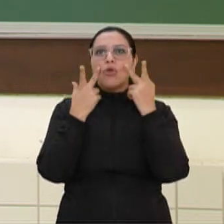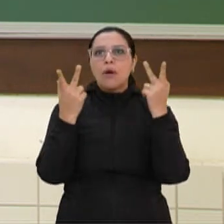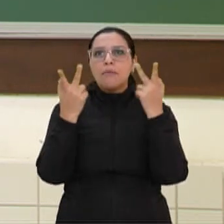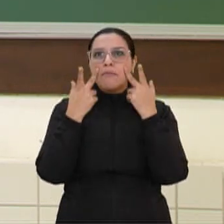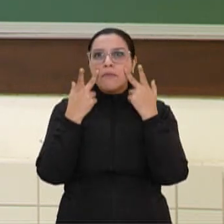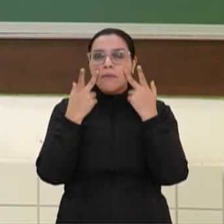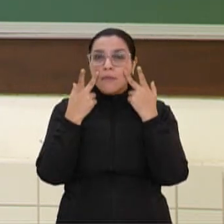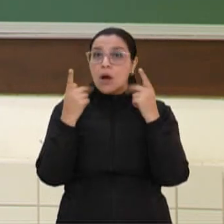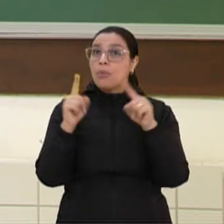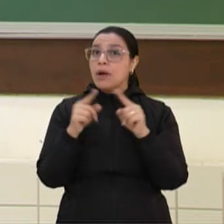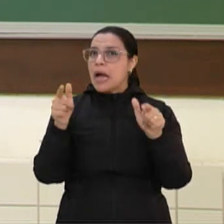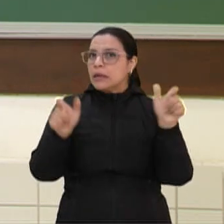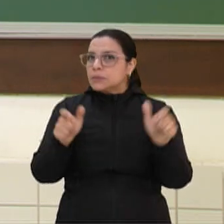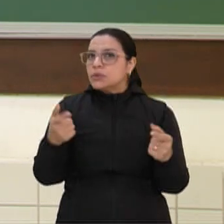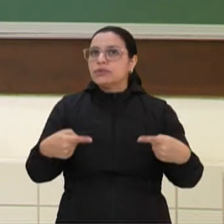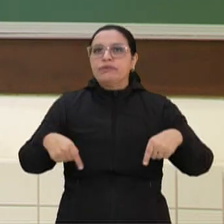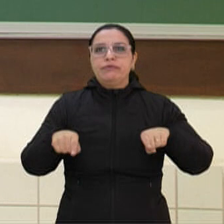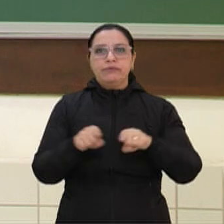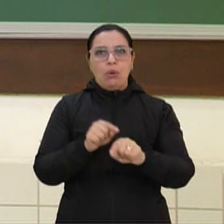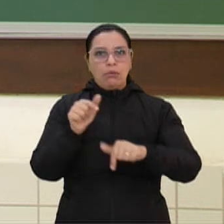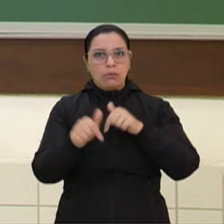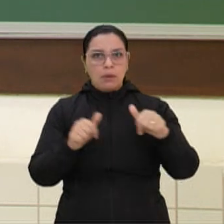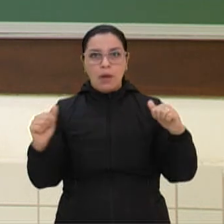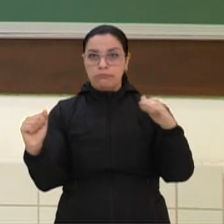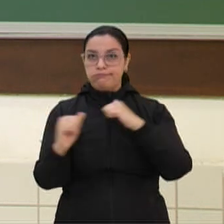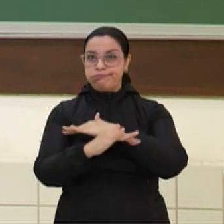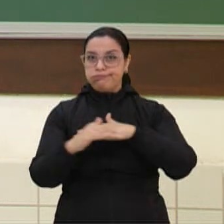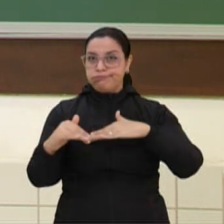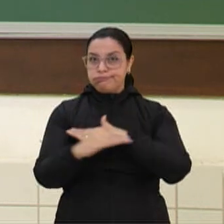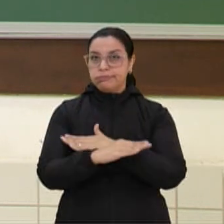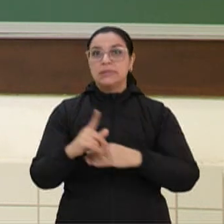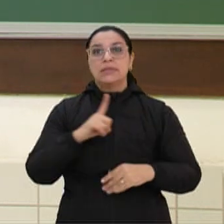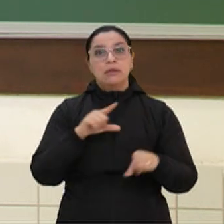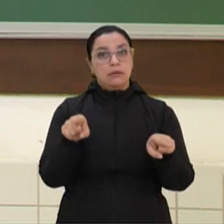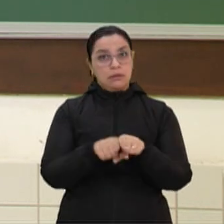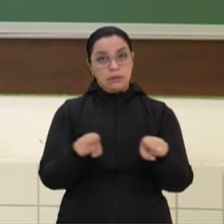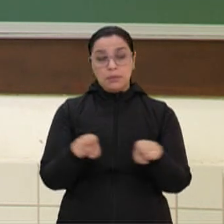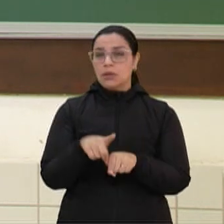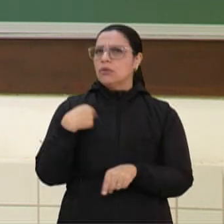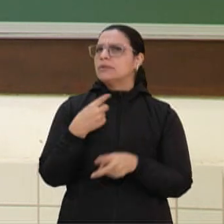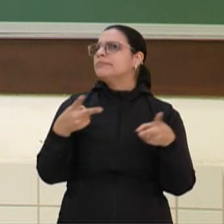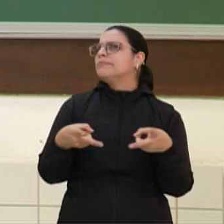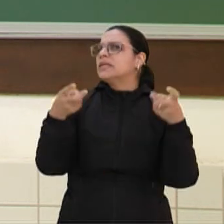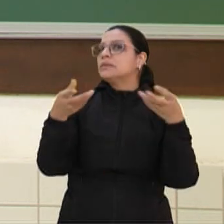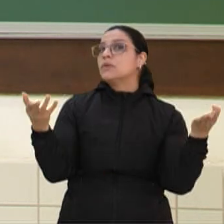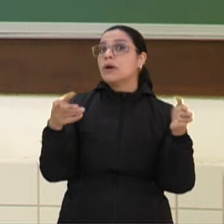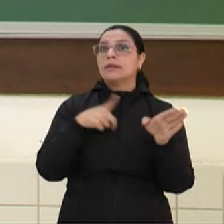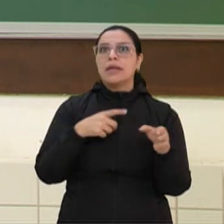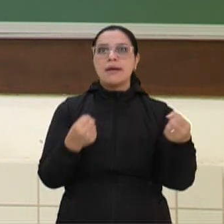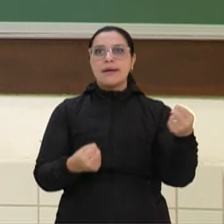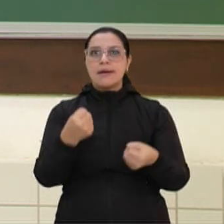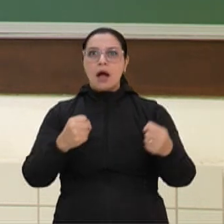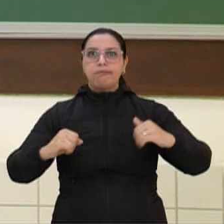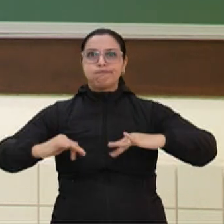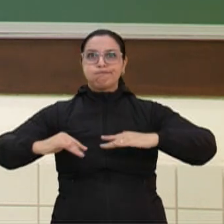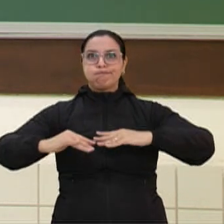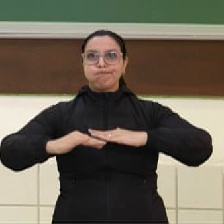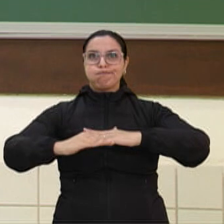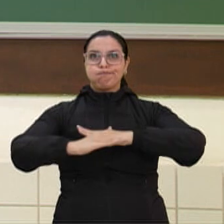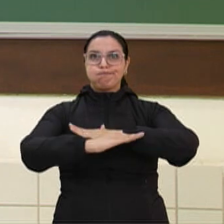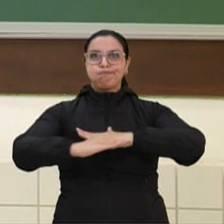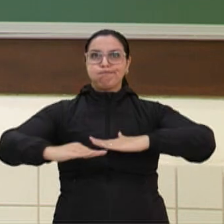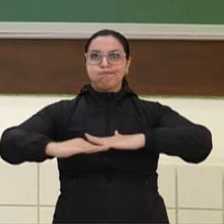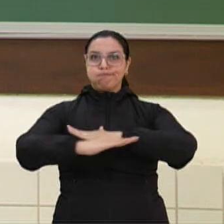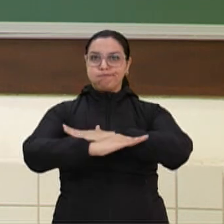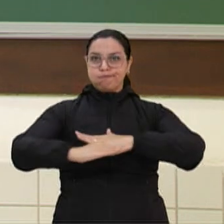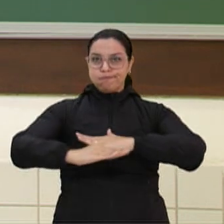estamos retornando, as pessoas estão nas ruas novamente, então a gente percebe que tem muitos carros na rua. E